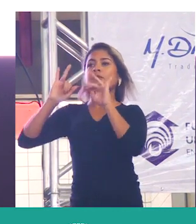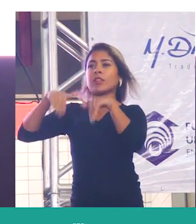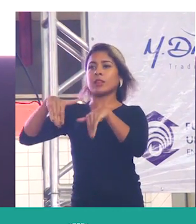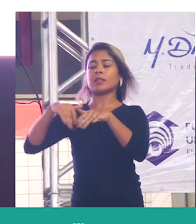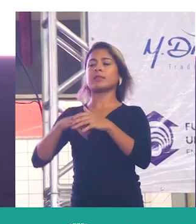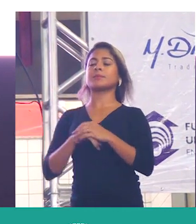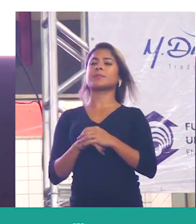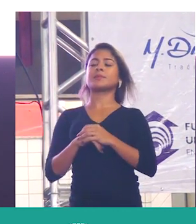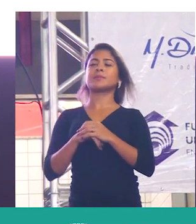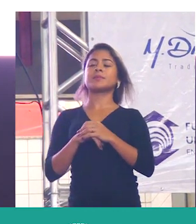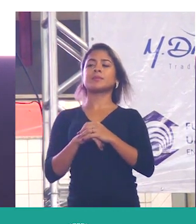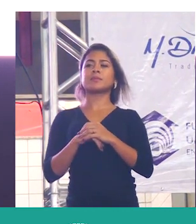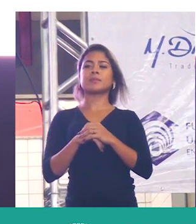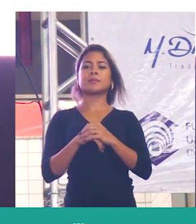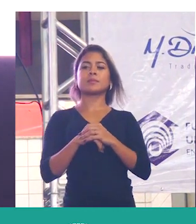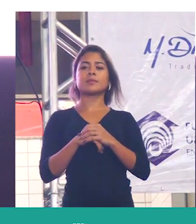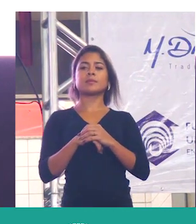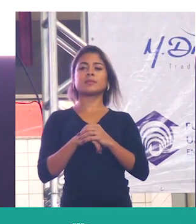passador,